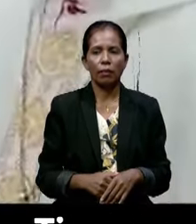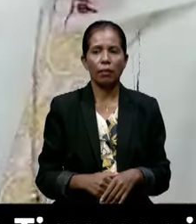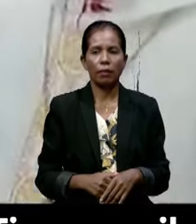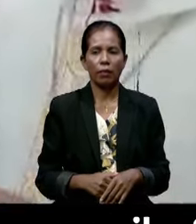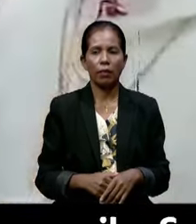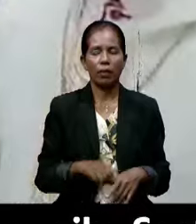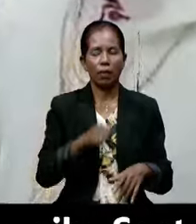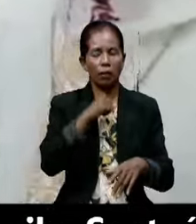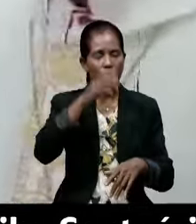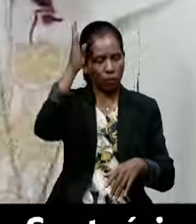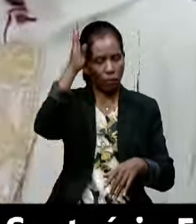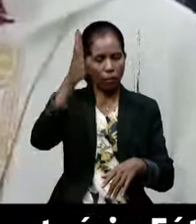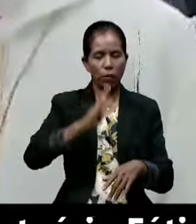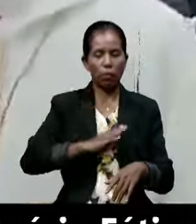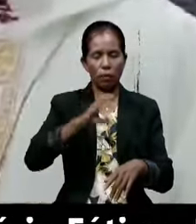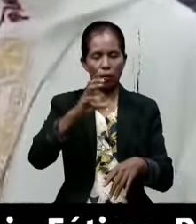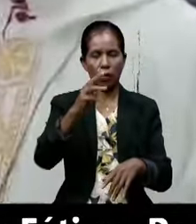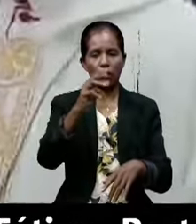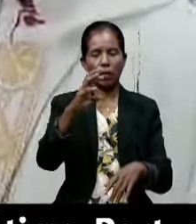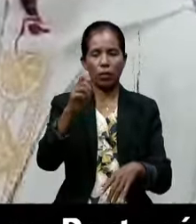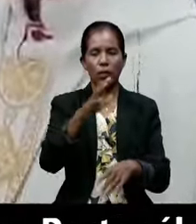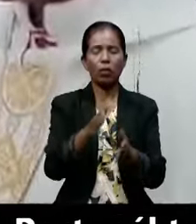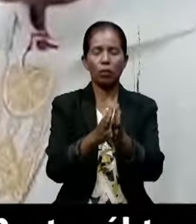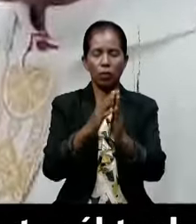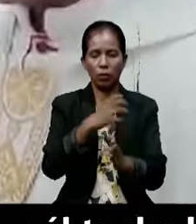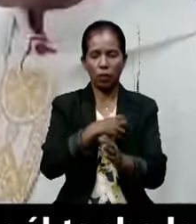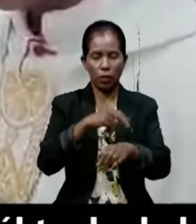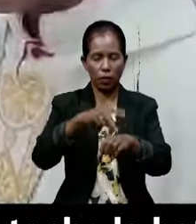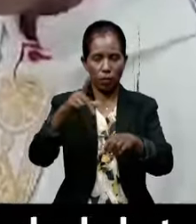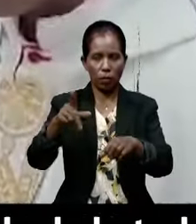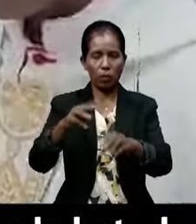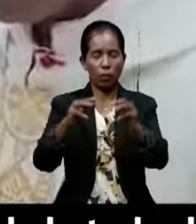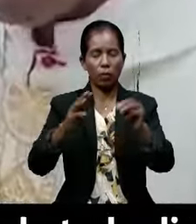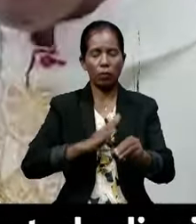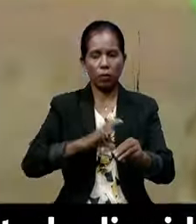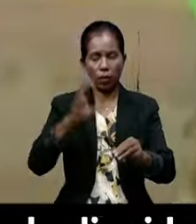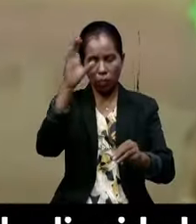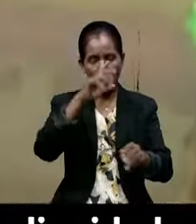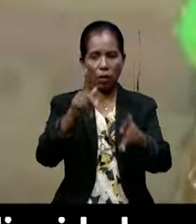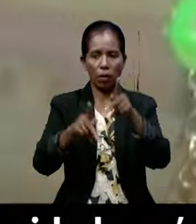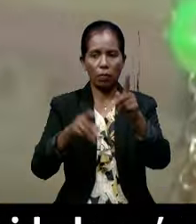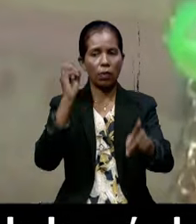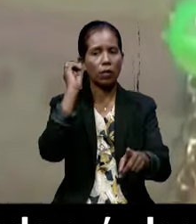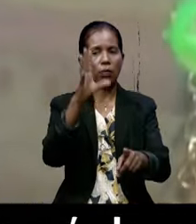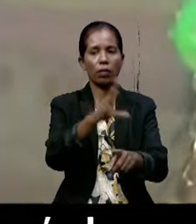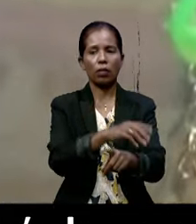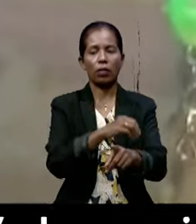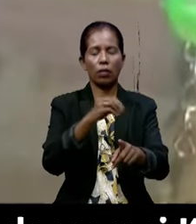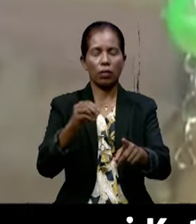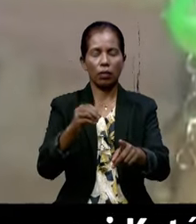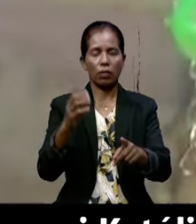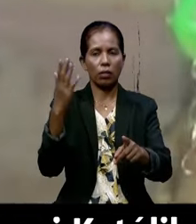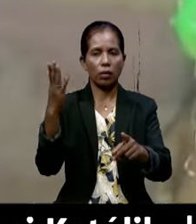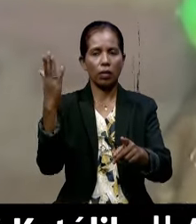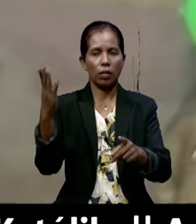Bispo Diocese Bocau Dong Leandro Maria Alves Russo ba Polisi Nasional Timor Leste Munisipi Bocau atu buka tuir emanebe tuda rahung estatu Sagrado Coração de